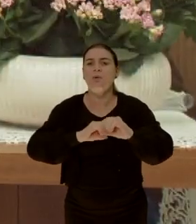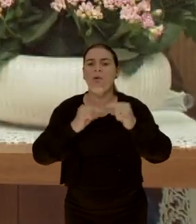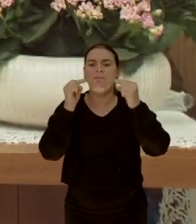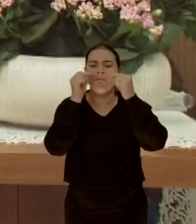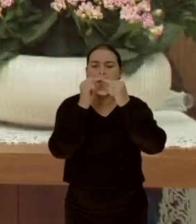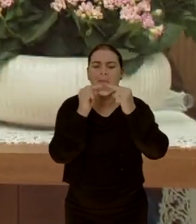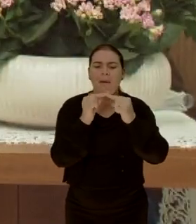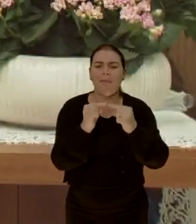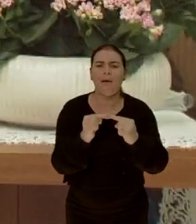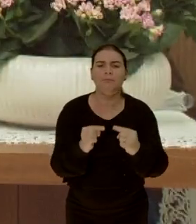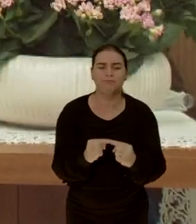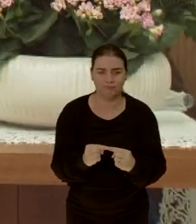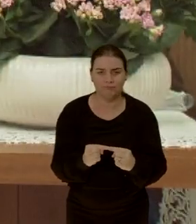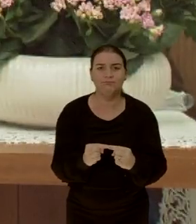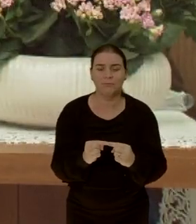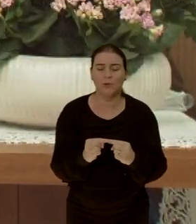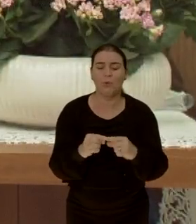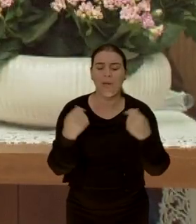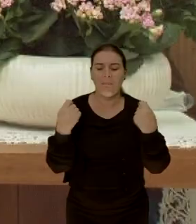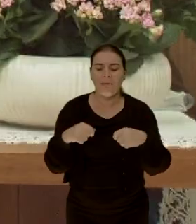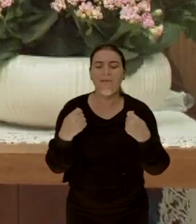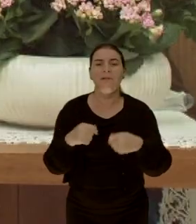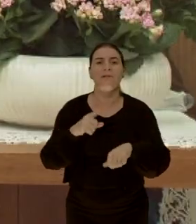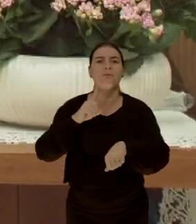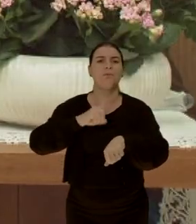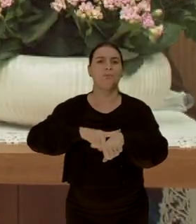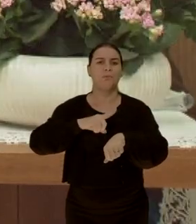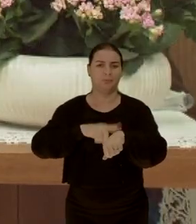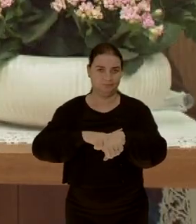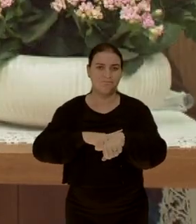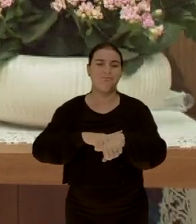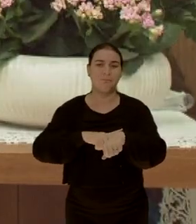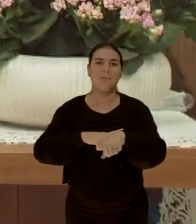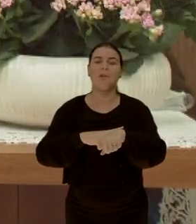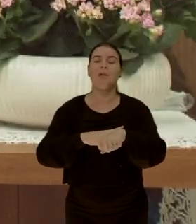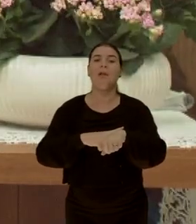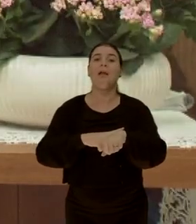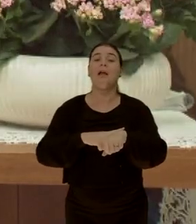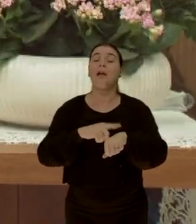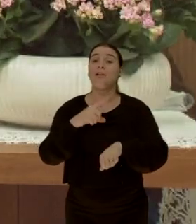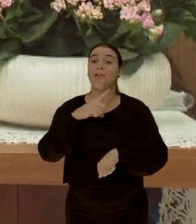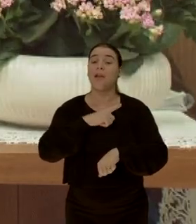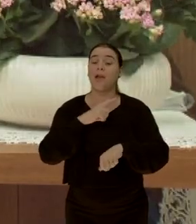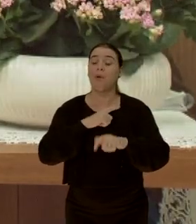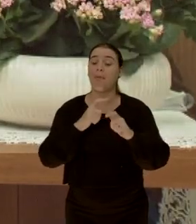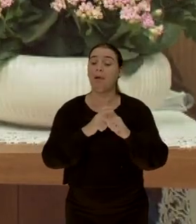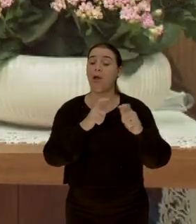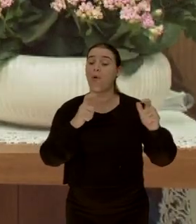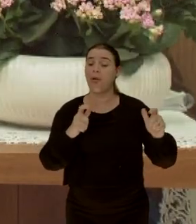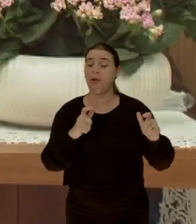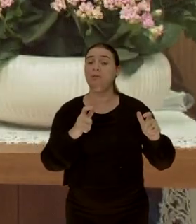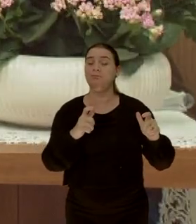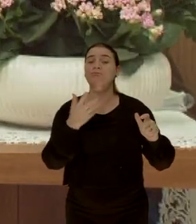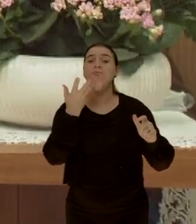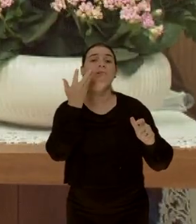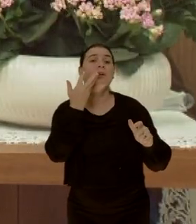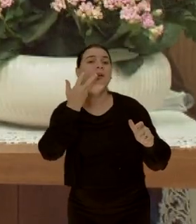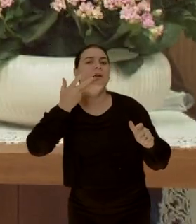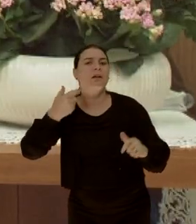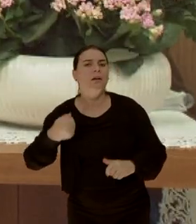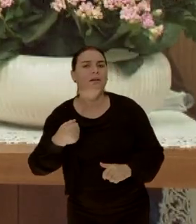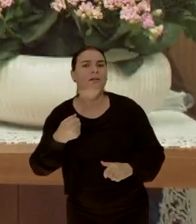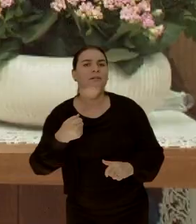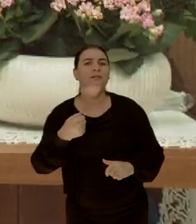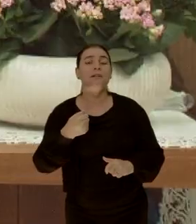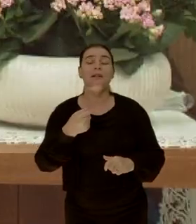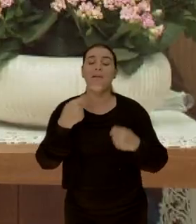com a necessidade do momento. Nós temos hoje uma grande parte de crianças que